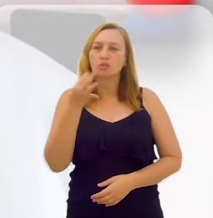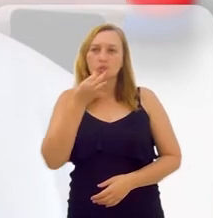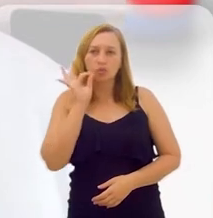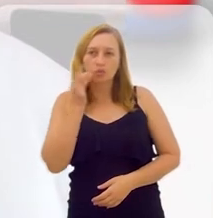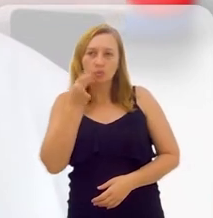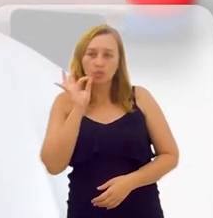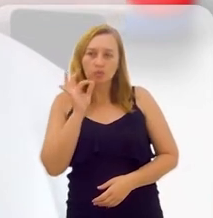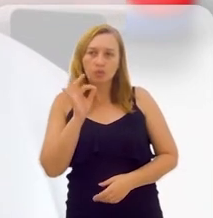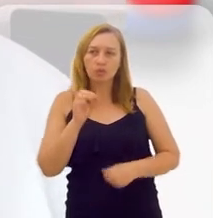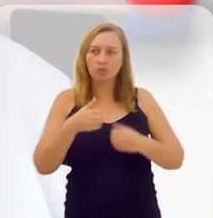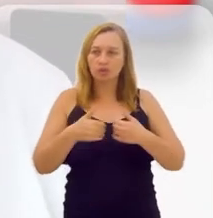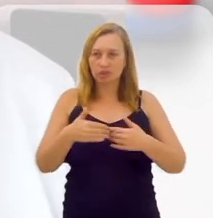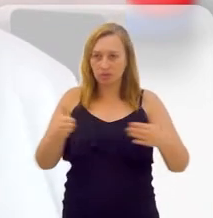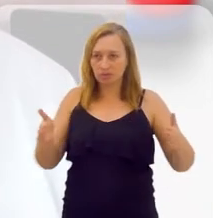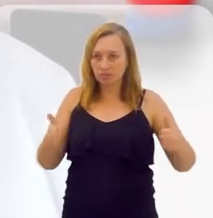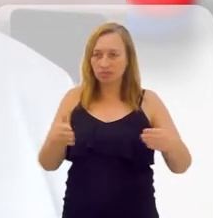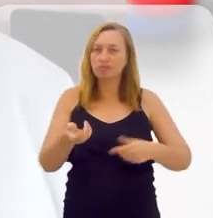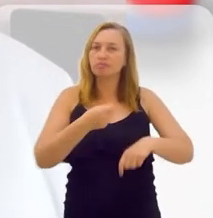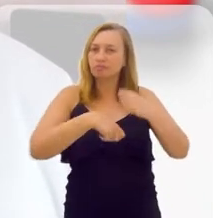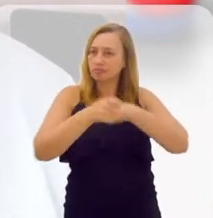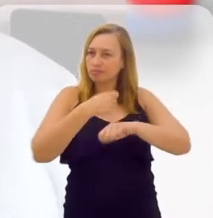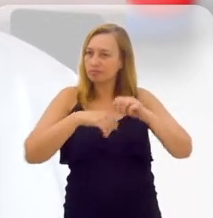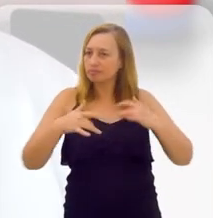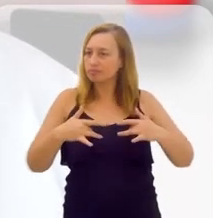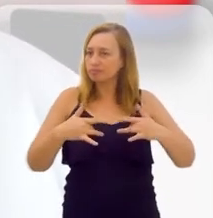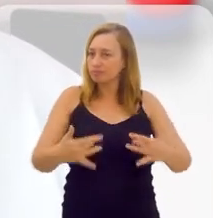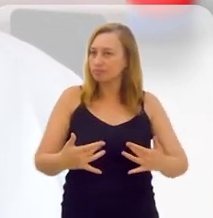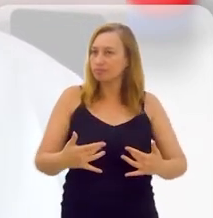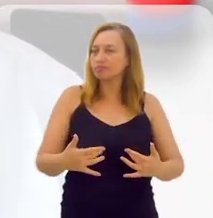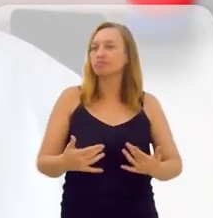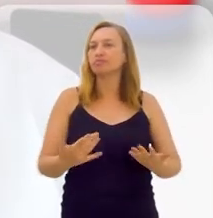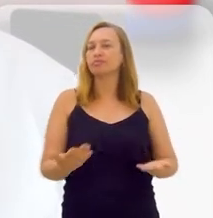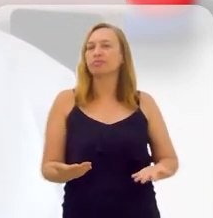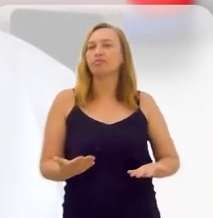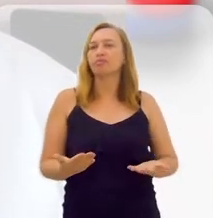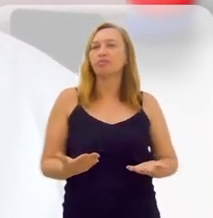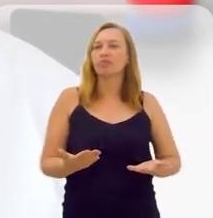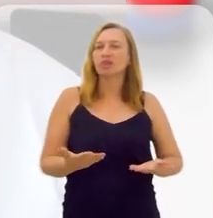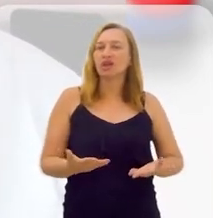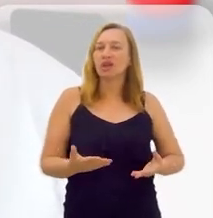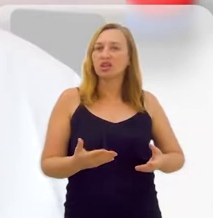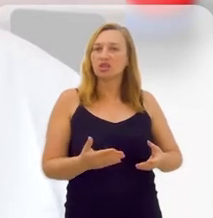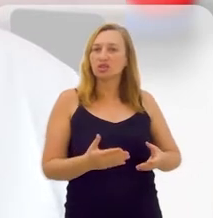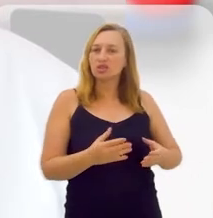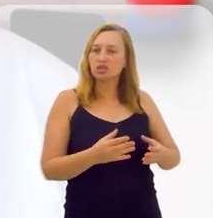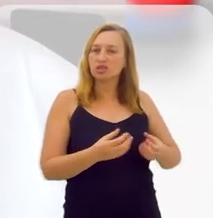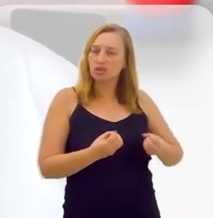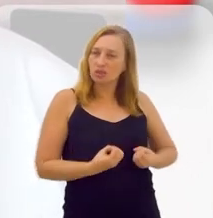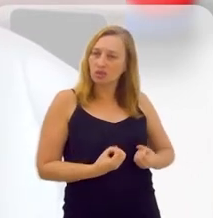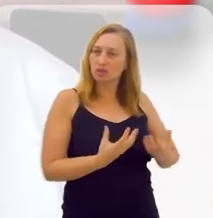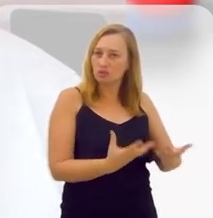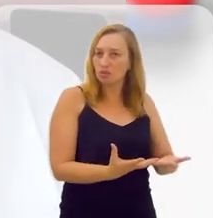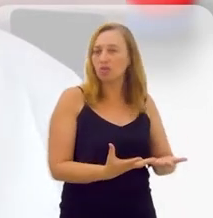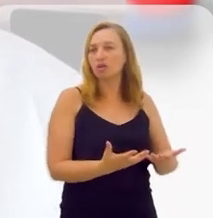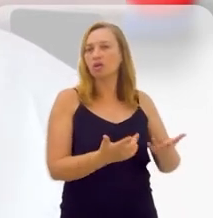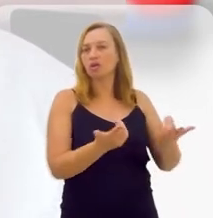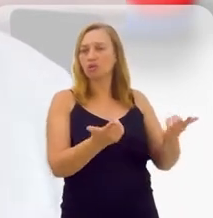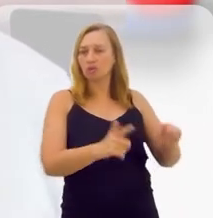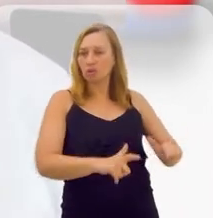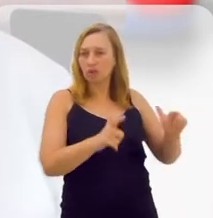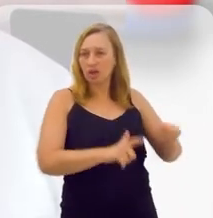o café, ele abre o espaço para a economia através do solo, né? A gente cede o nosso solo para que